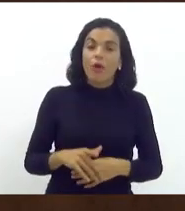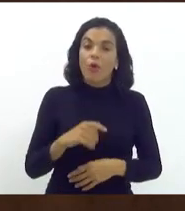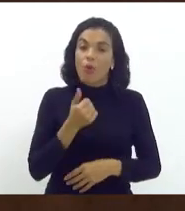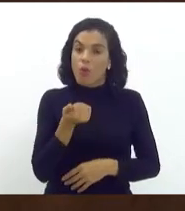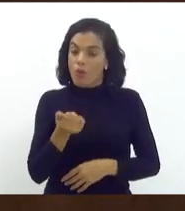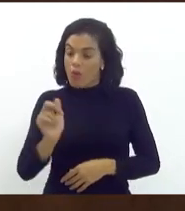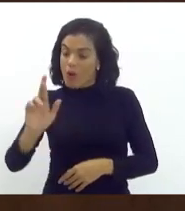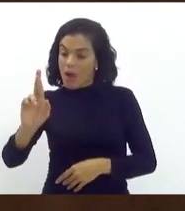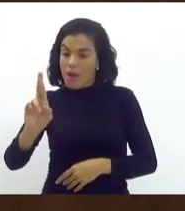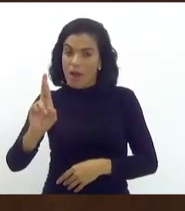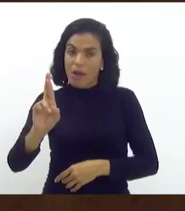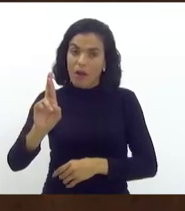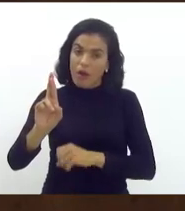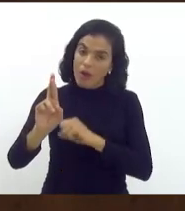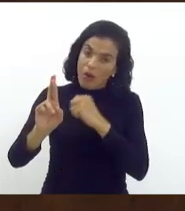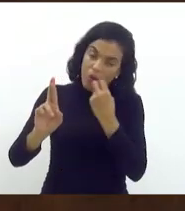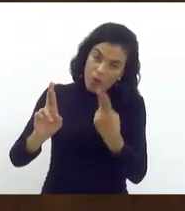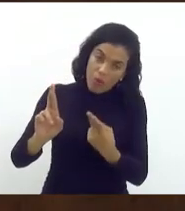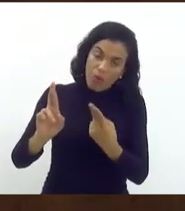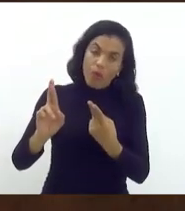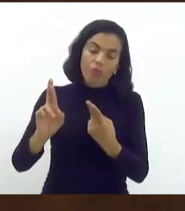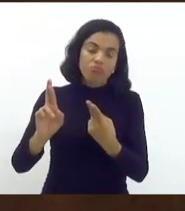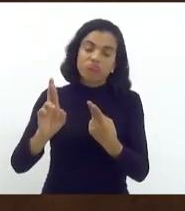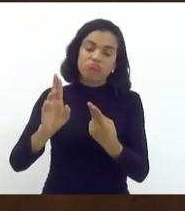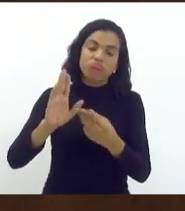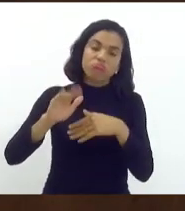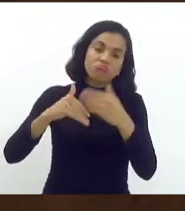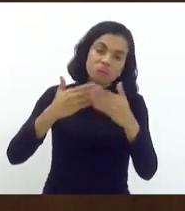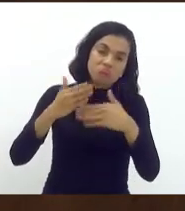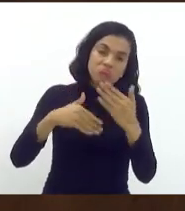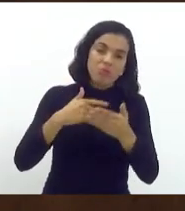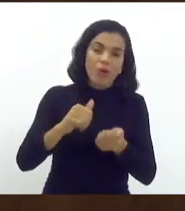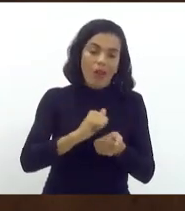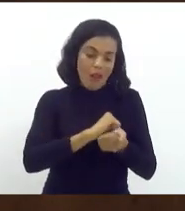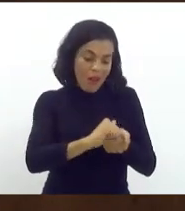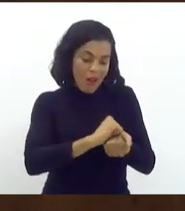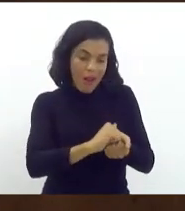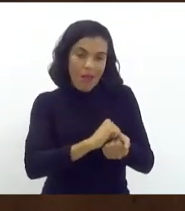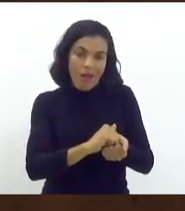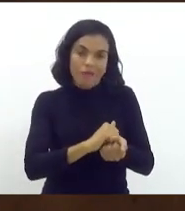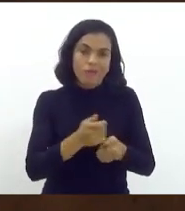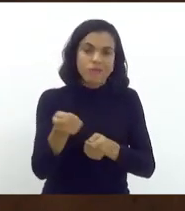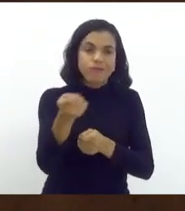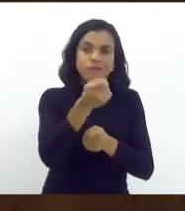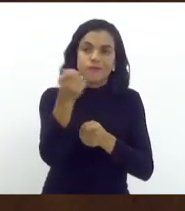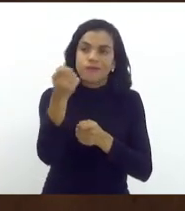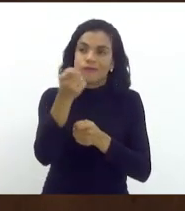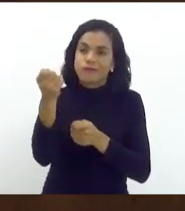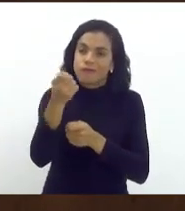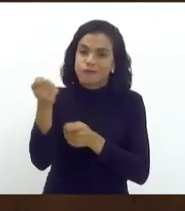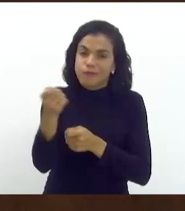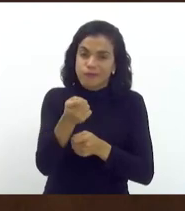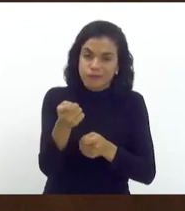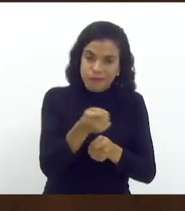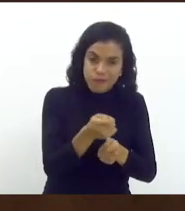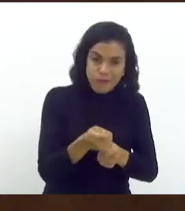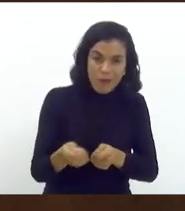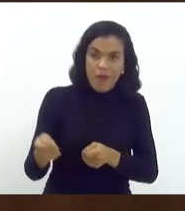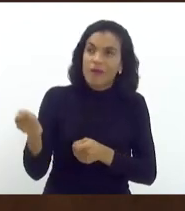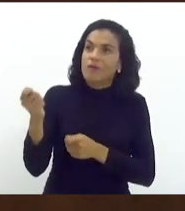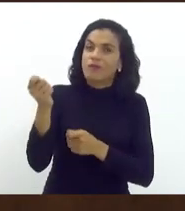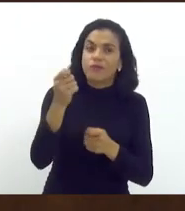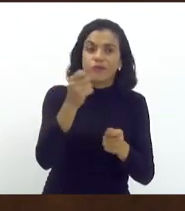o ar quanto o depois que você lava um lavador de gases essa porcariada toda